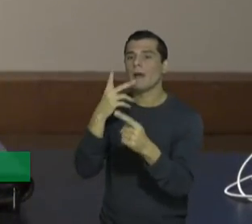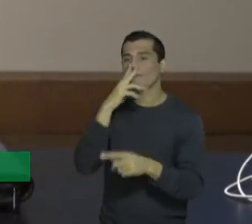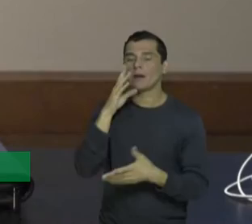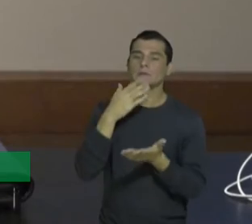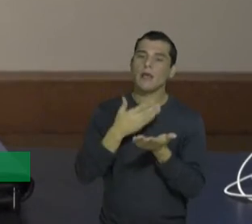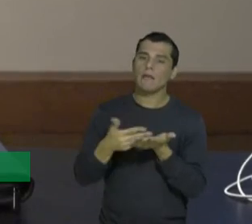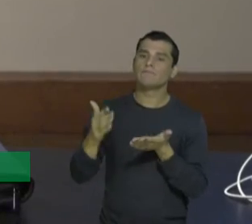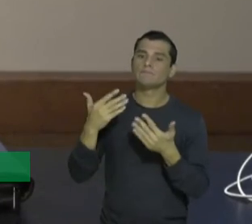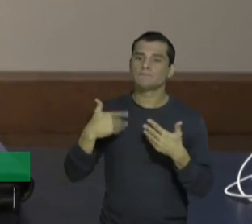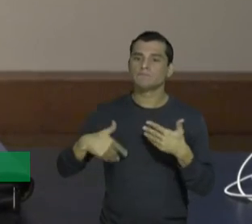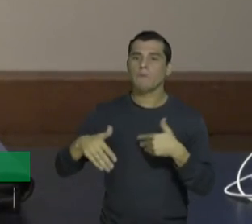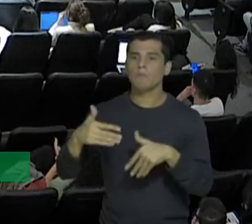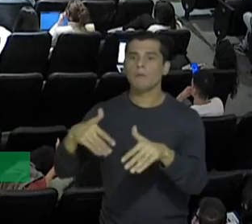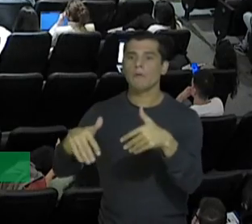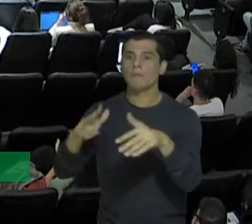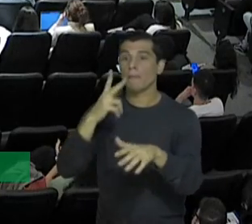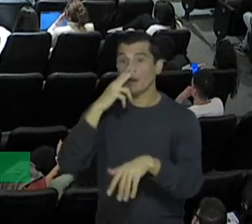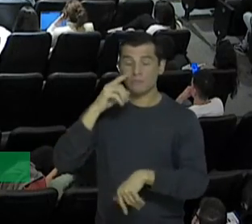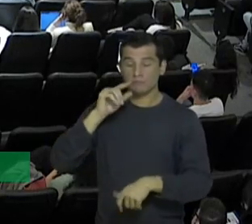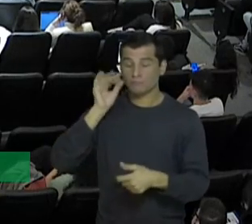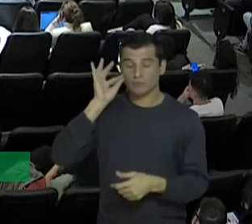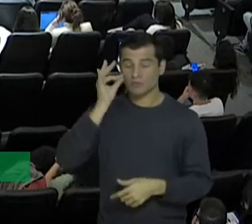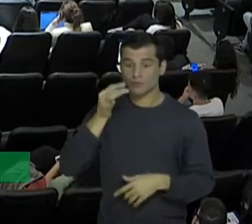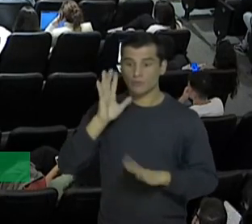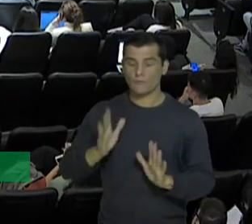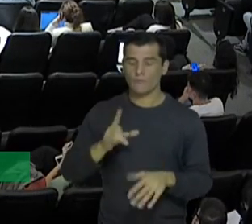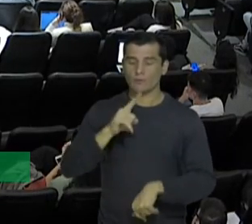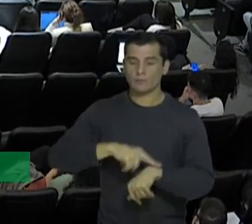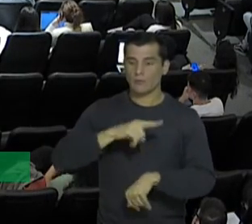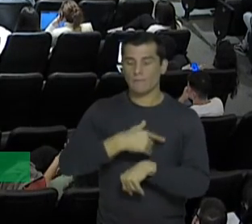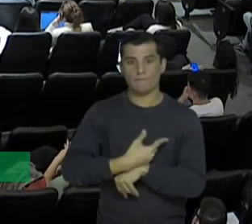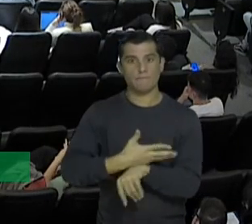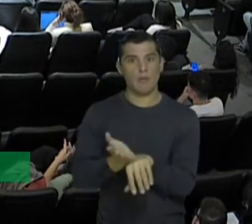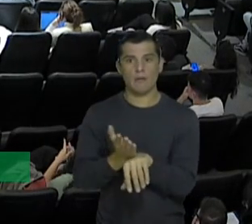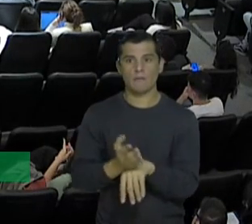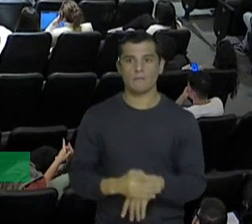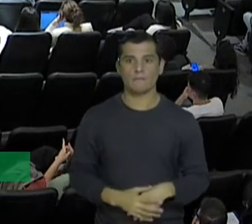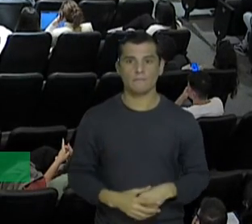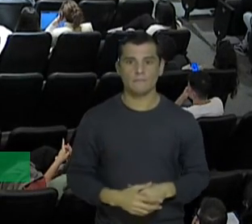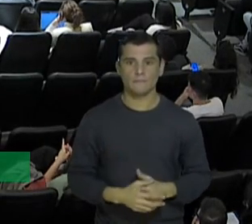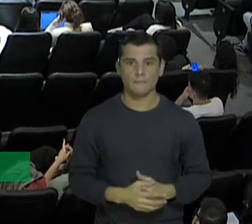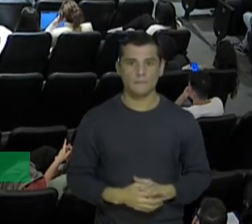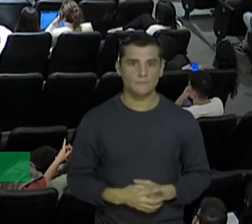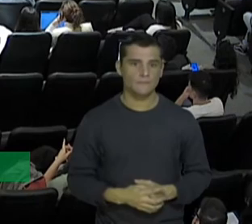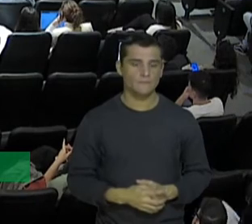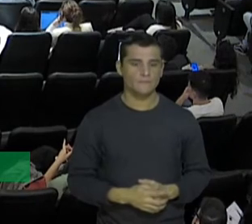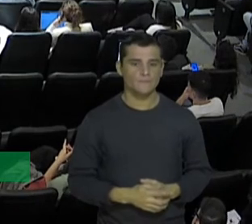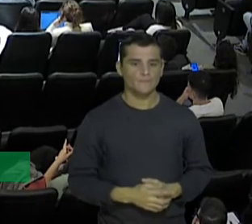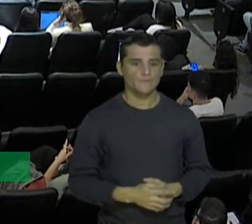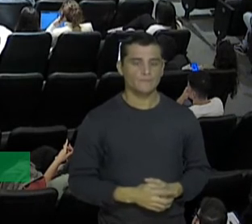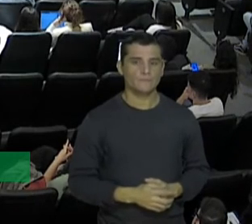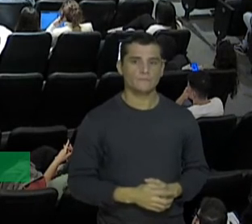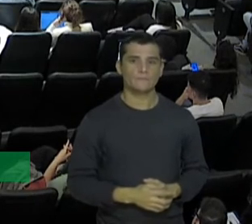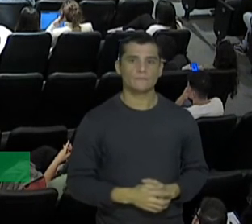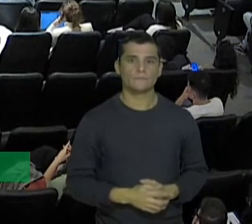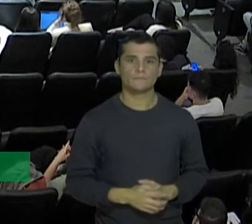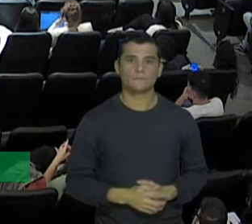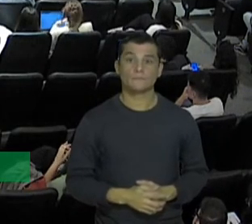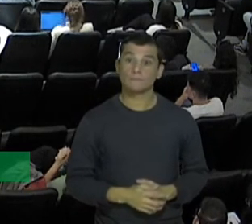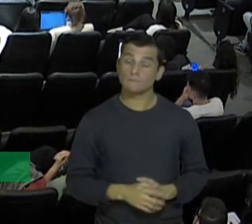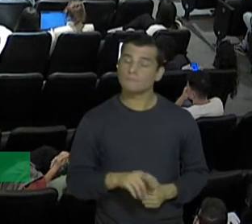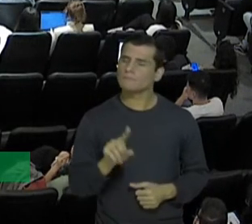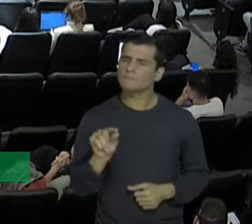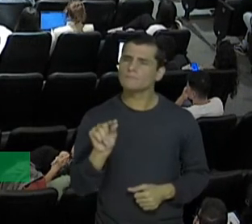né ok que que é quer uma pergunta oi não entendi